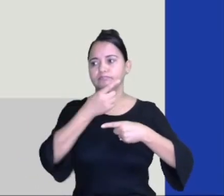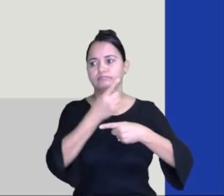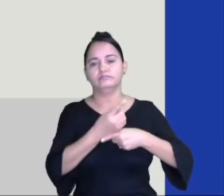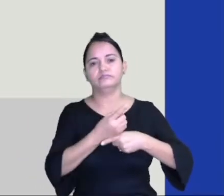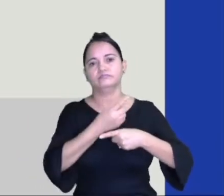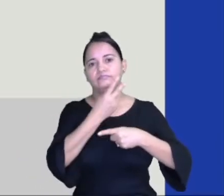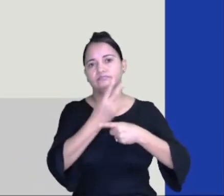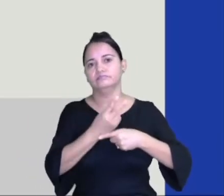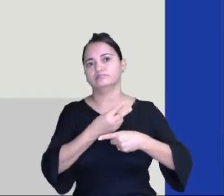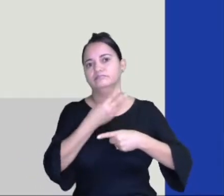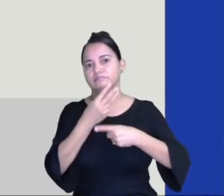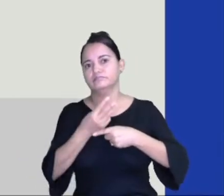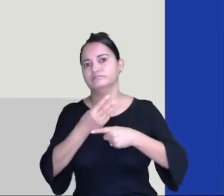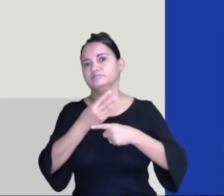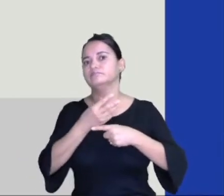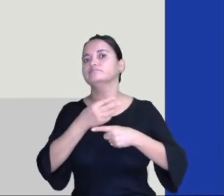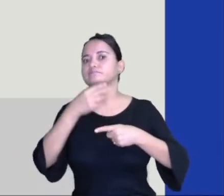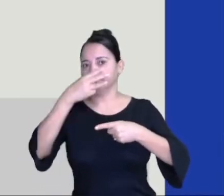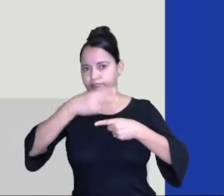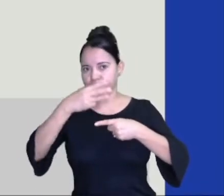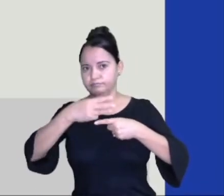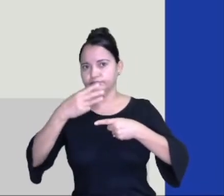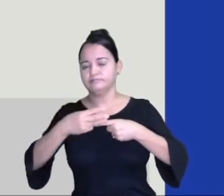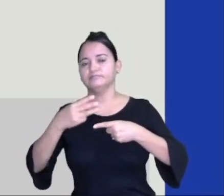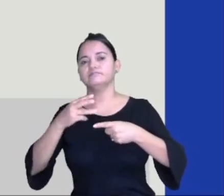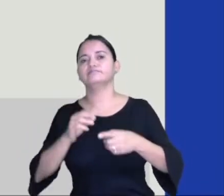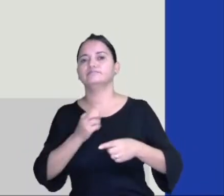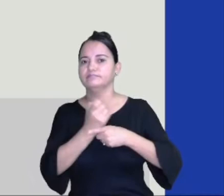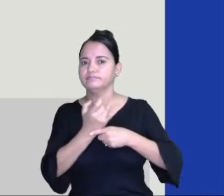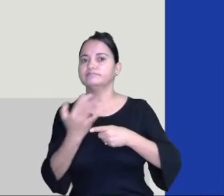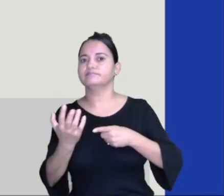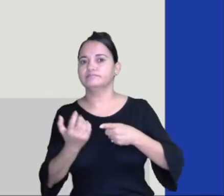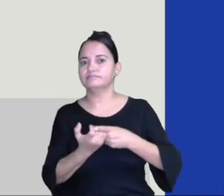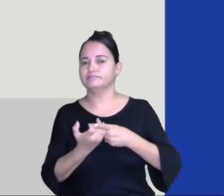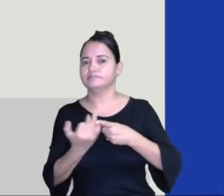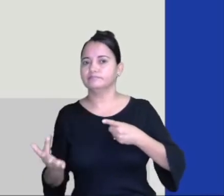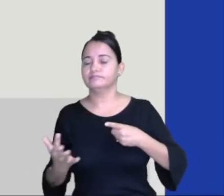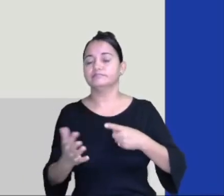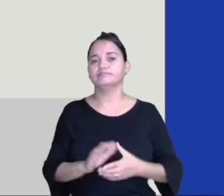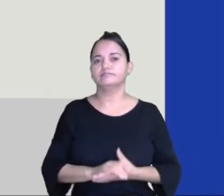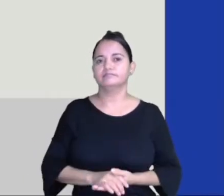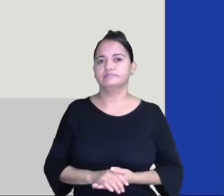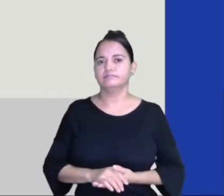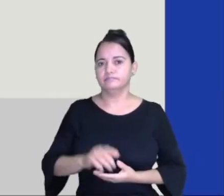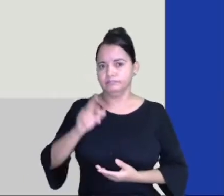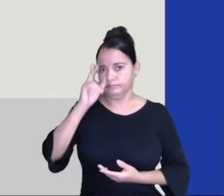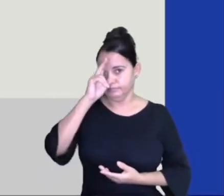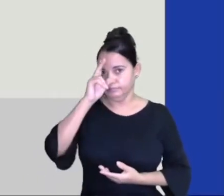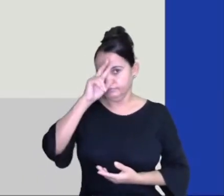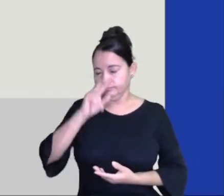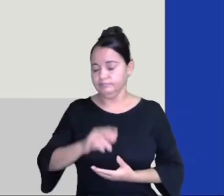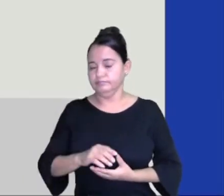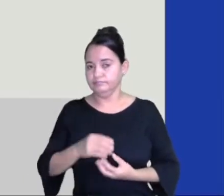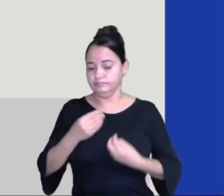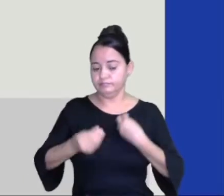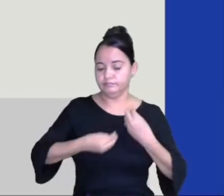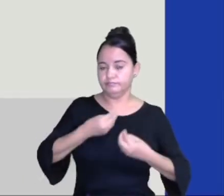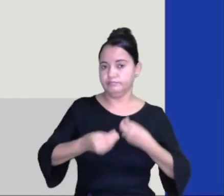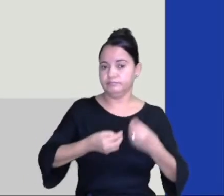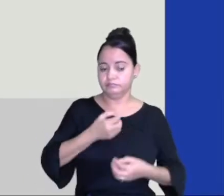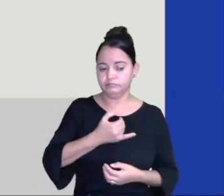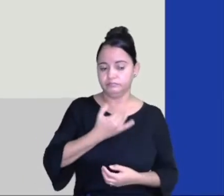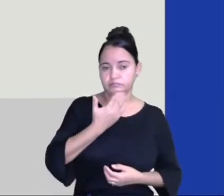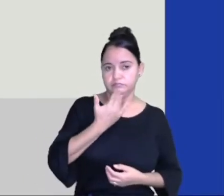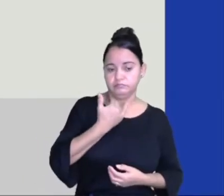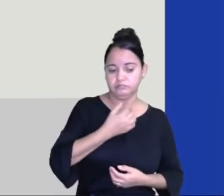mais 1, 3/8 é o que eu consumi da fração. Olha lá aquela representação do problema que a pessoa, se eu comi